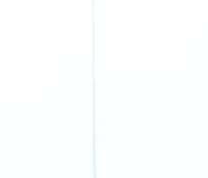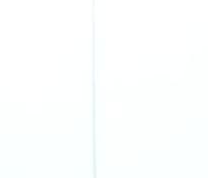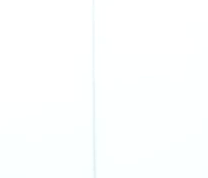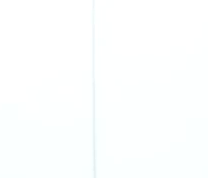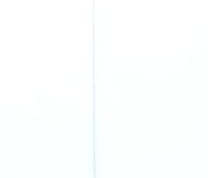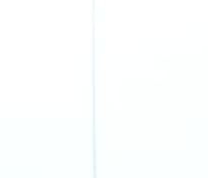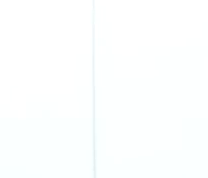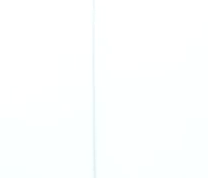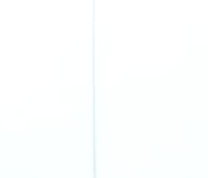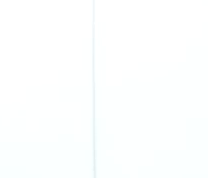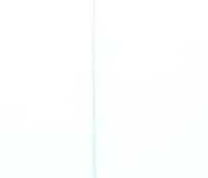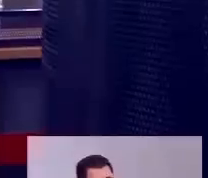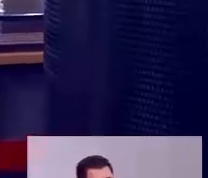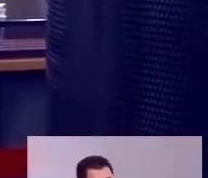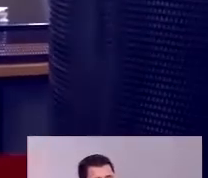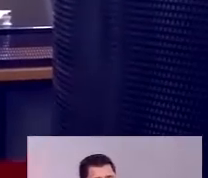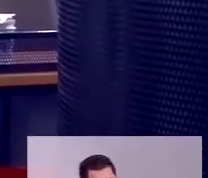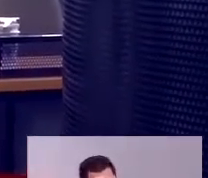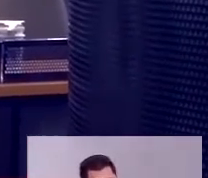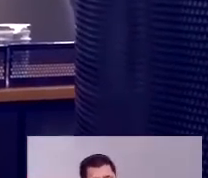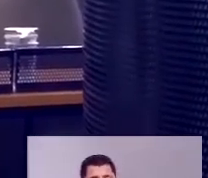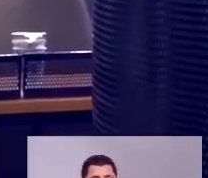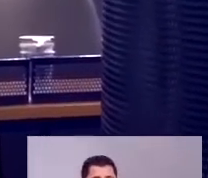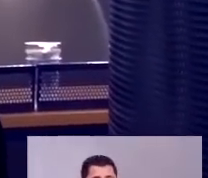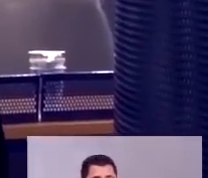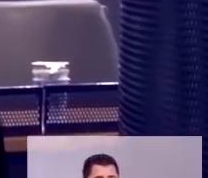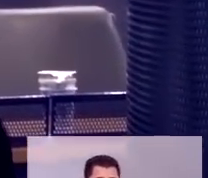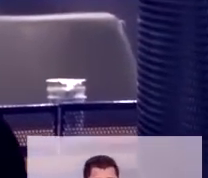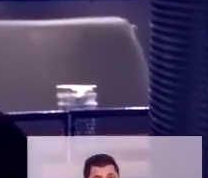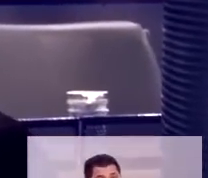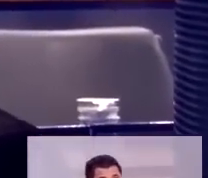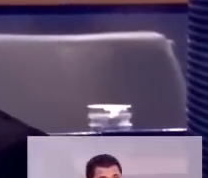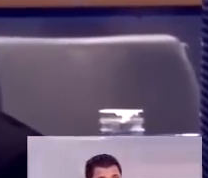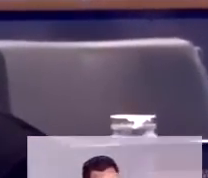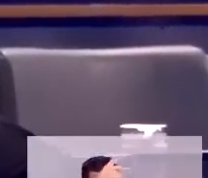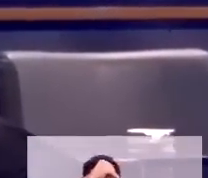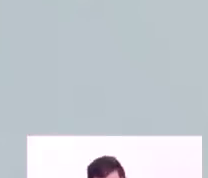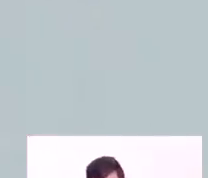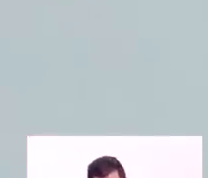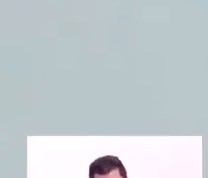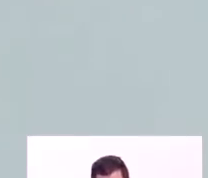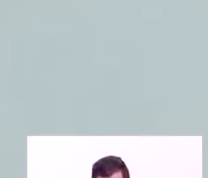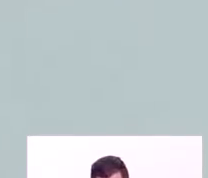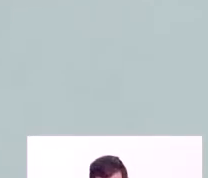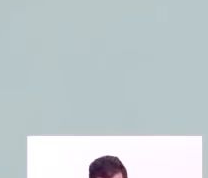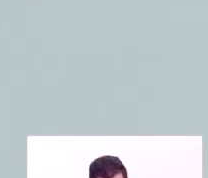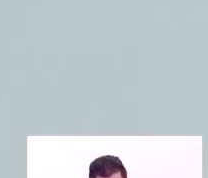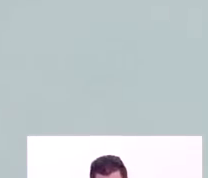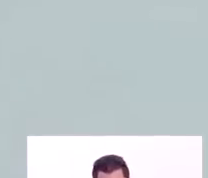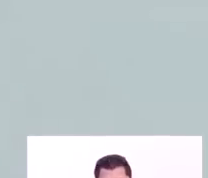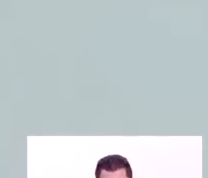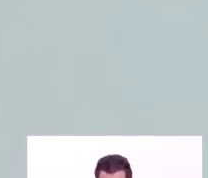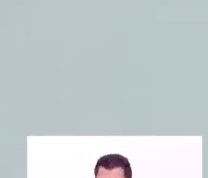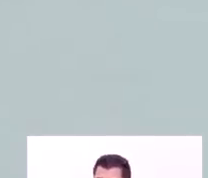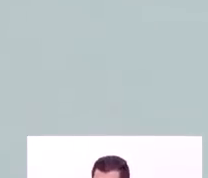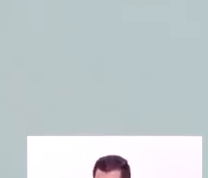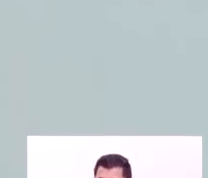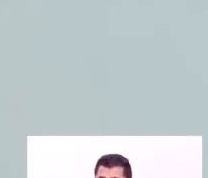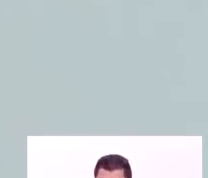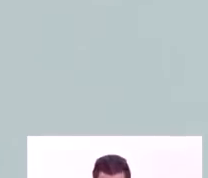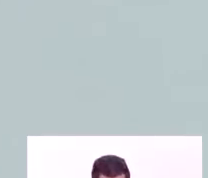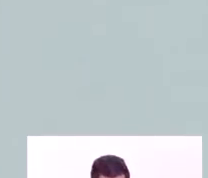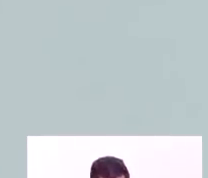as principais notícias das sessões, audiências públicas e comissões permanentes da Casa, além de ficar por dentro de todo o